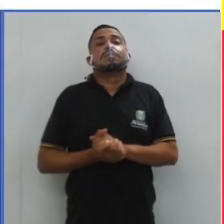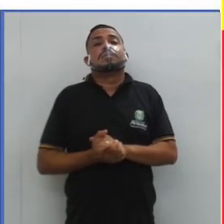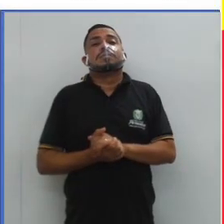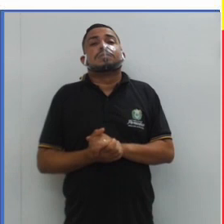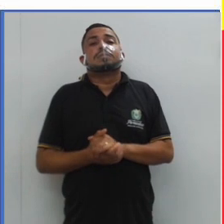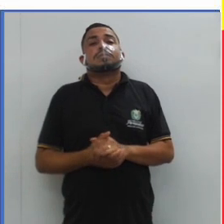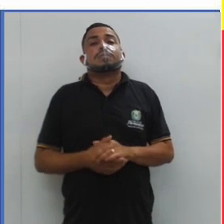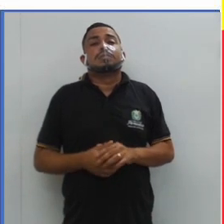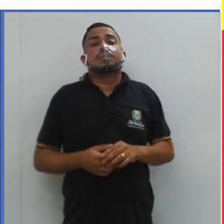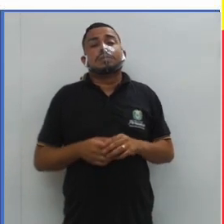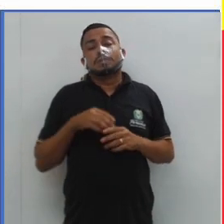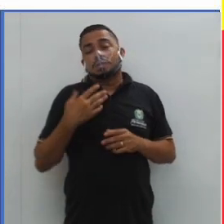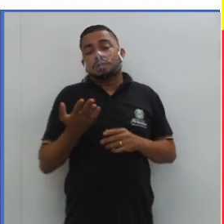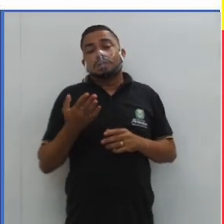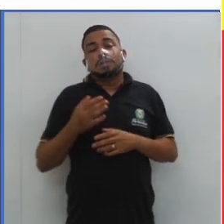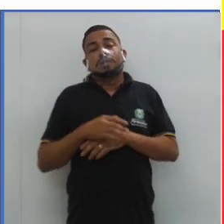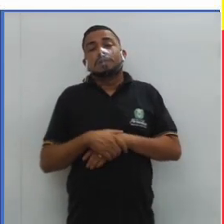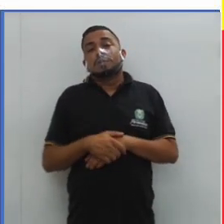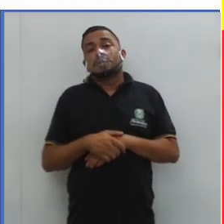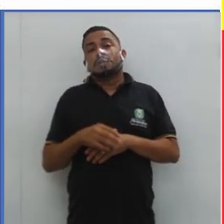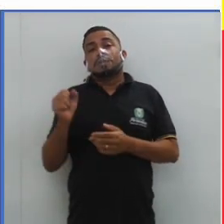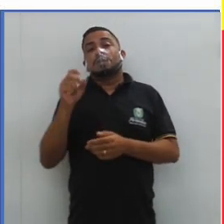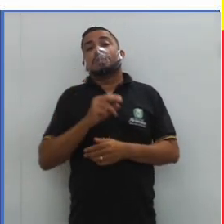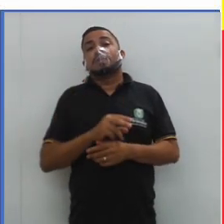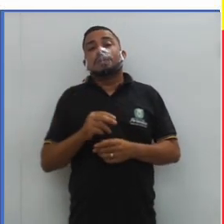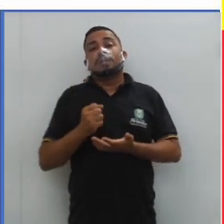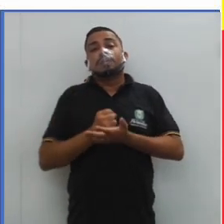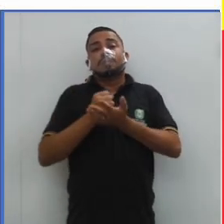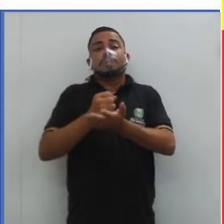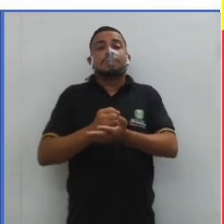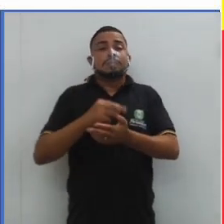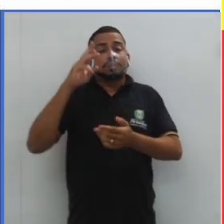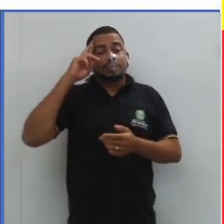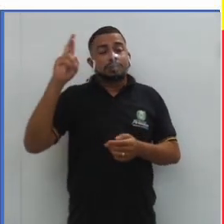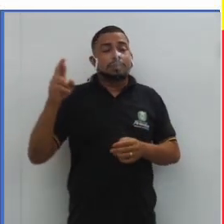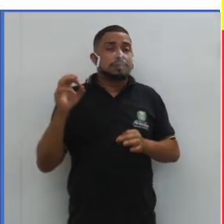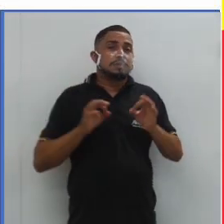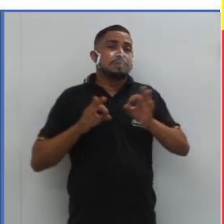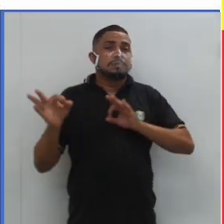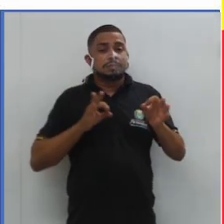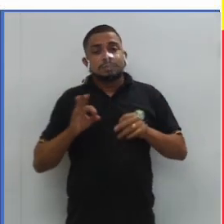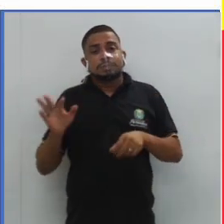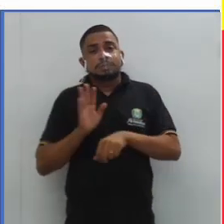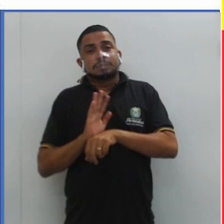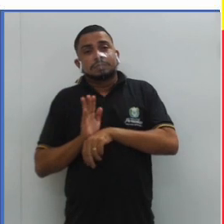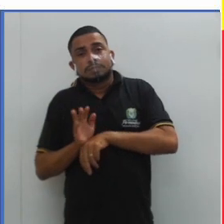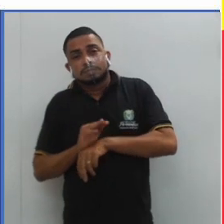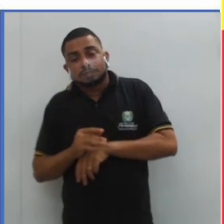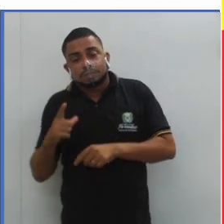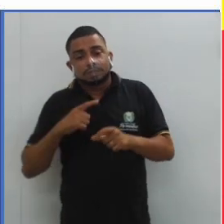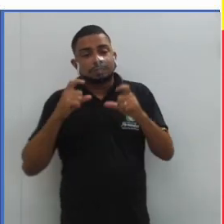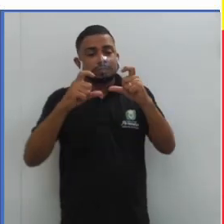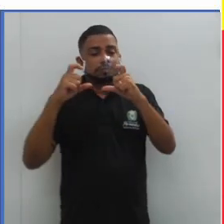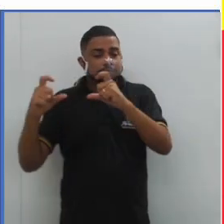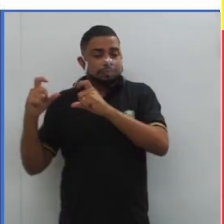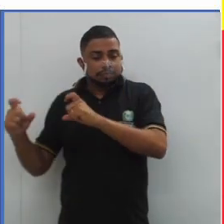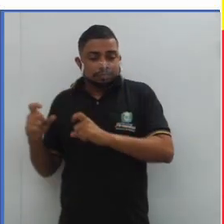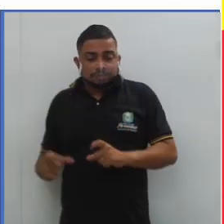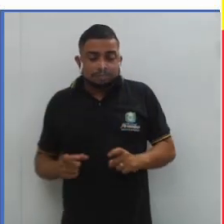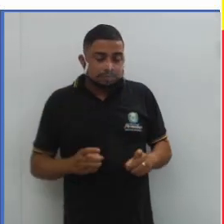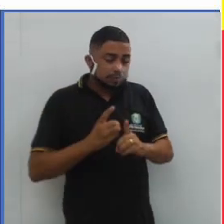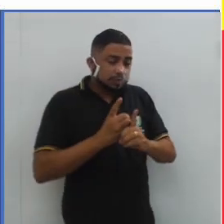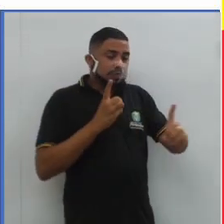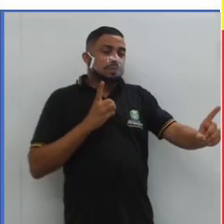assim, esse storyboard ajuda os diretores a planejar as filmagens, né, pensando nos ângulos e